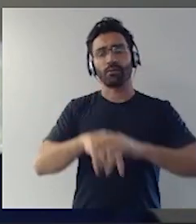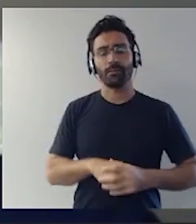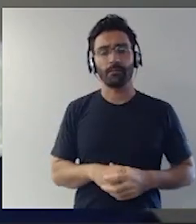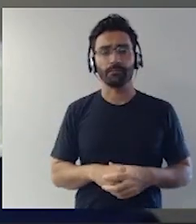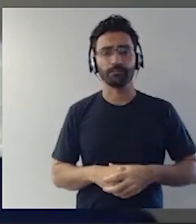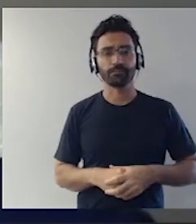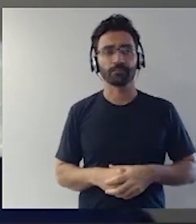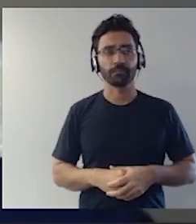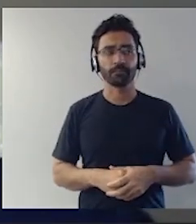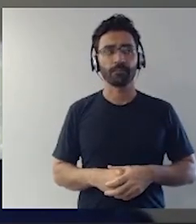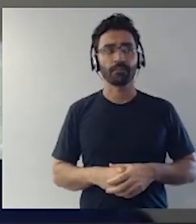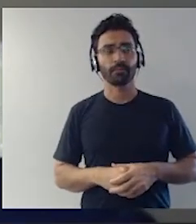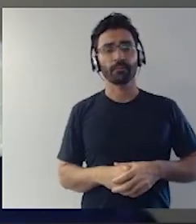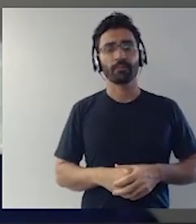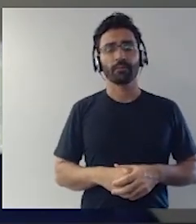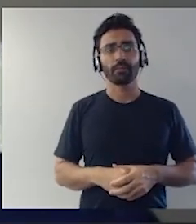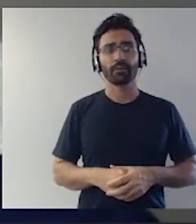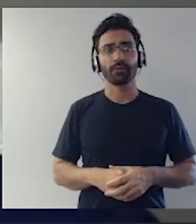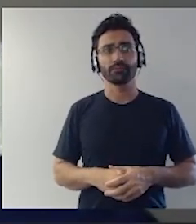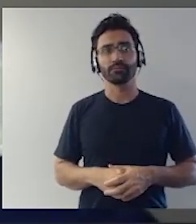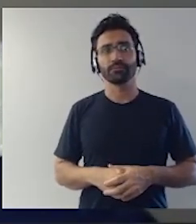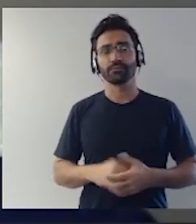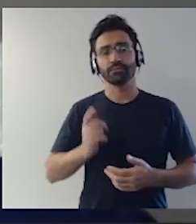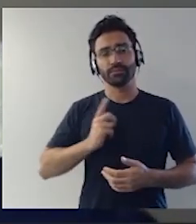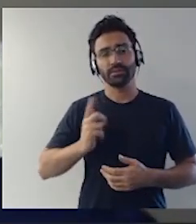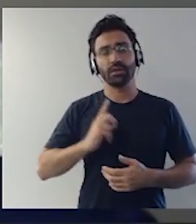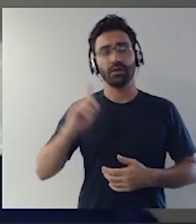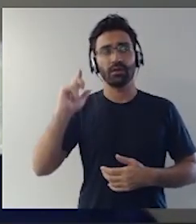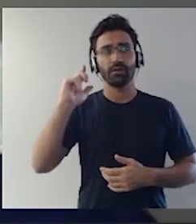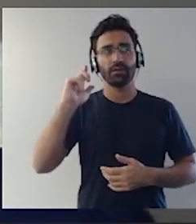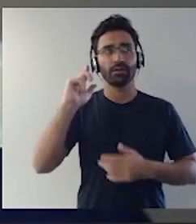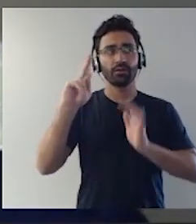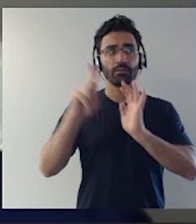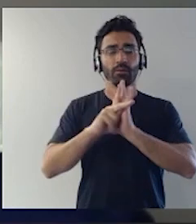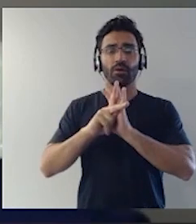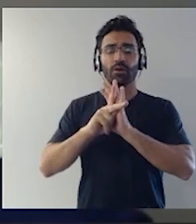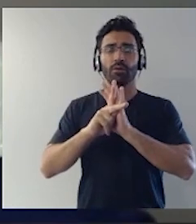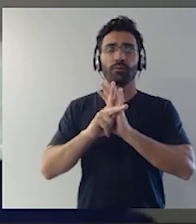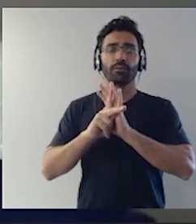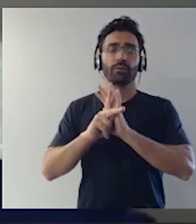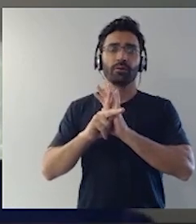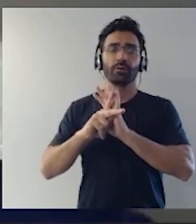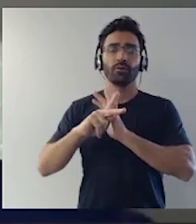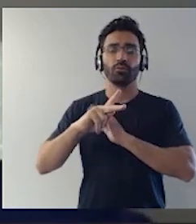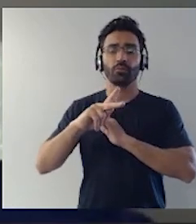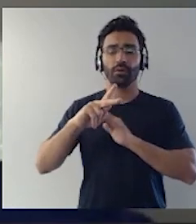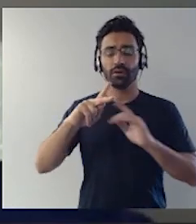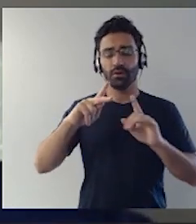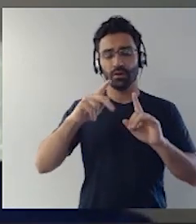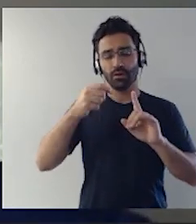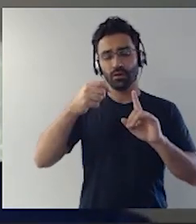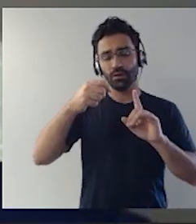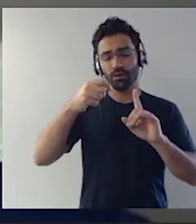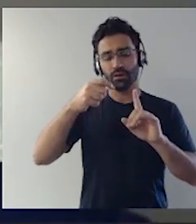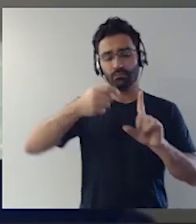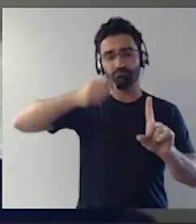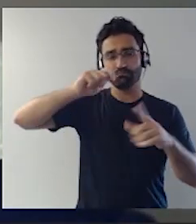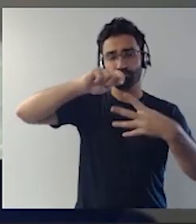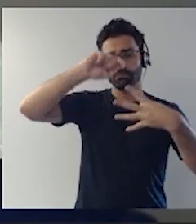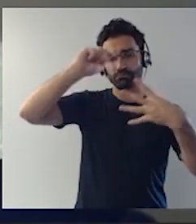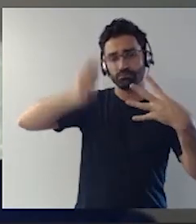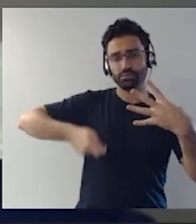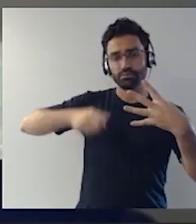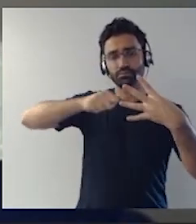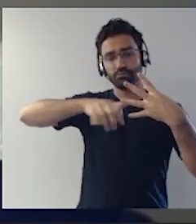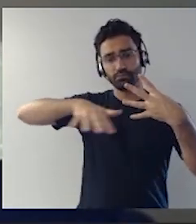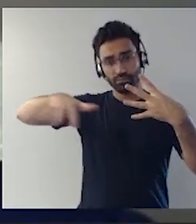com a sedimentação, então, de uma jurisprudência infensa a qualquer nível de deslegalização e com